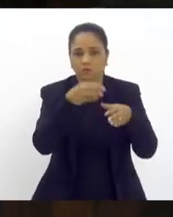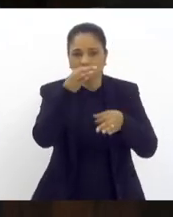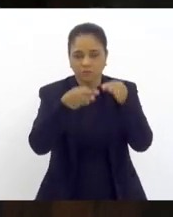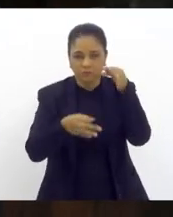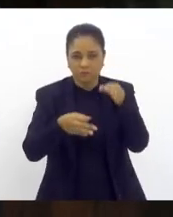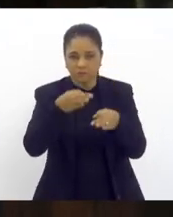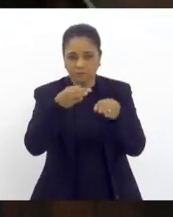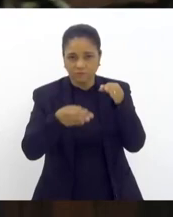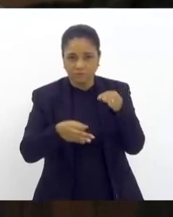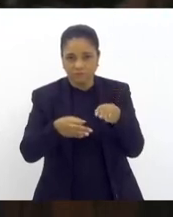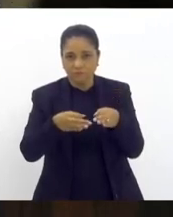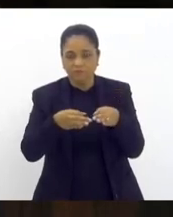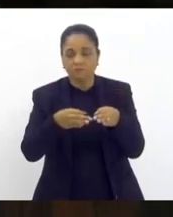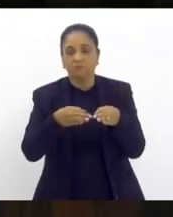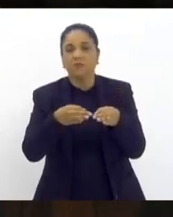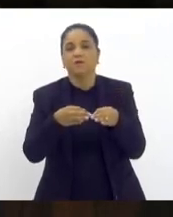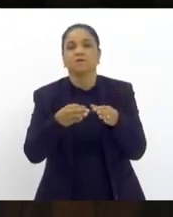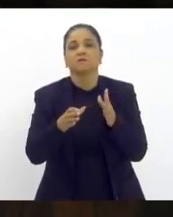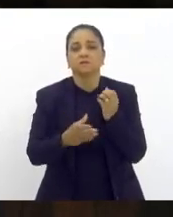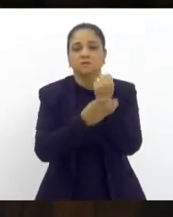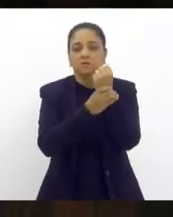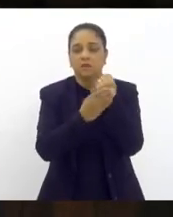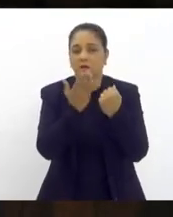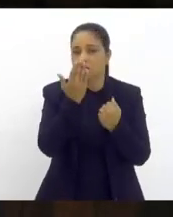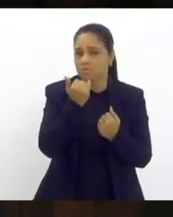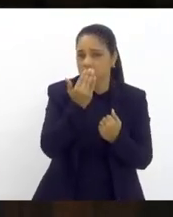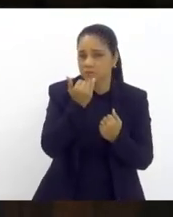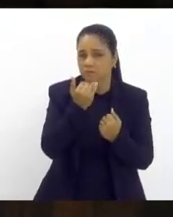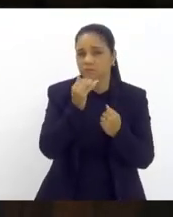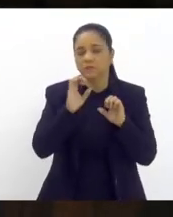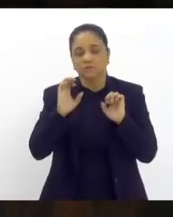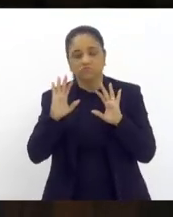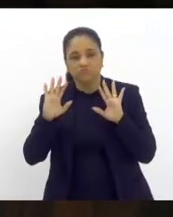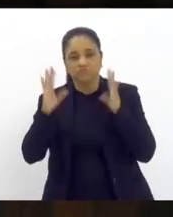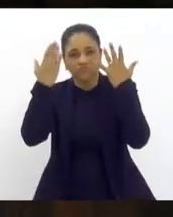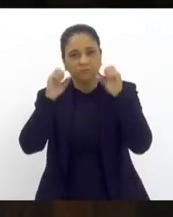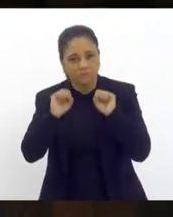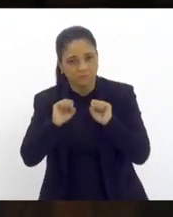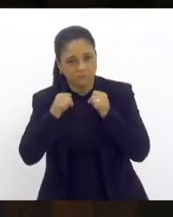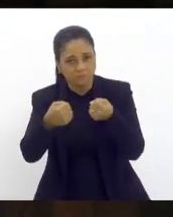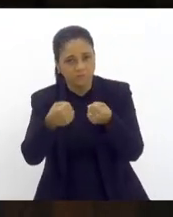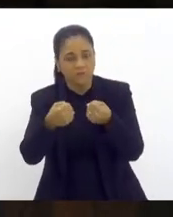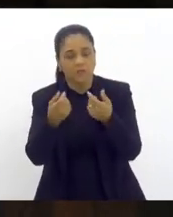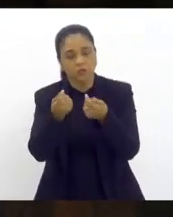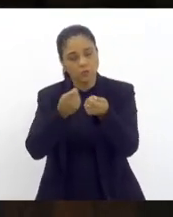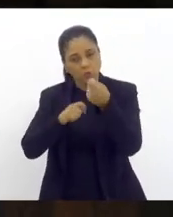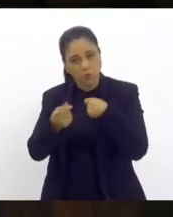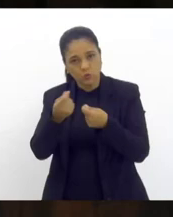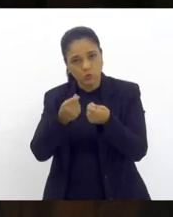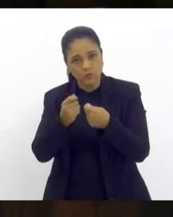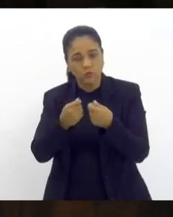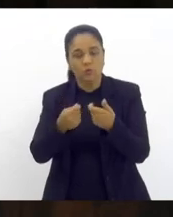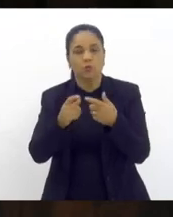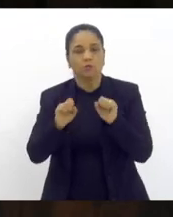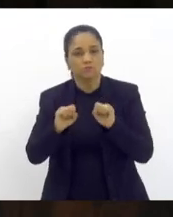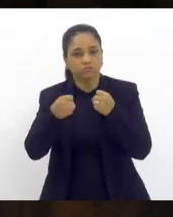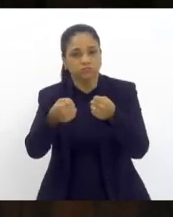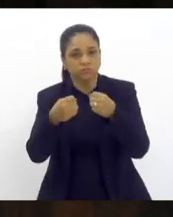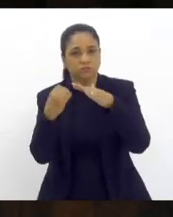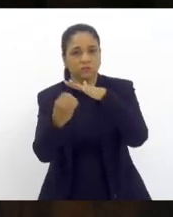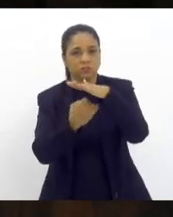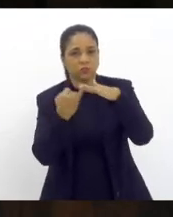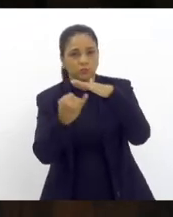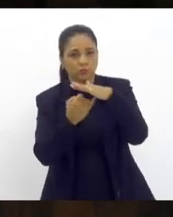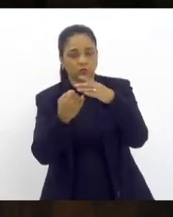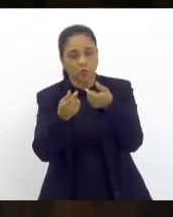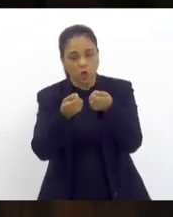de Segurança Alimentar, de Defesa do Meio Ambiente, de Defesa do Consumidor, de Economia, Indústria e Comércio, de Orçamento,